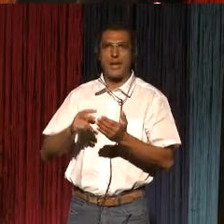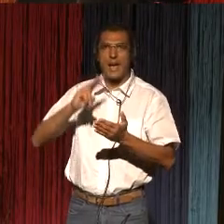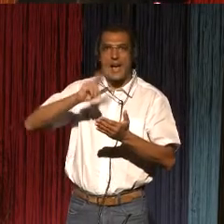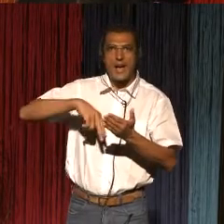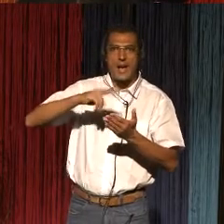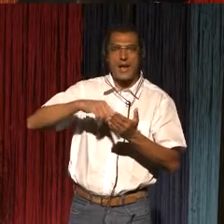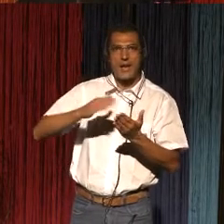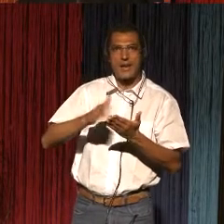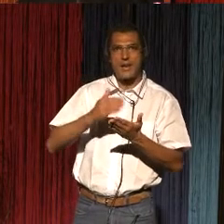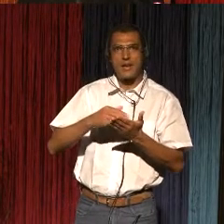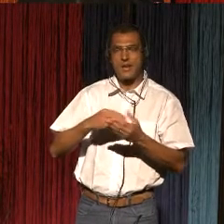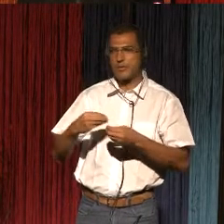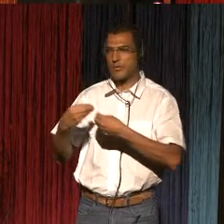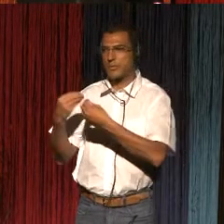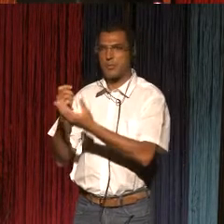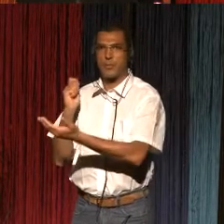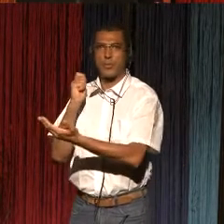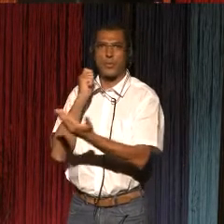Você basta.